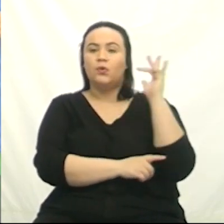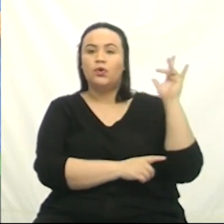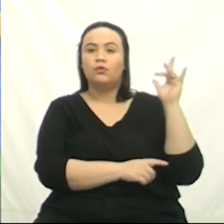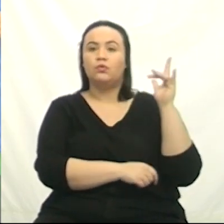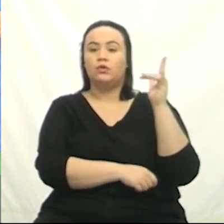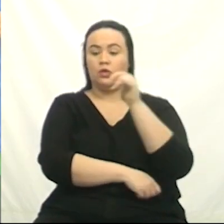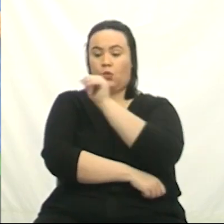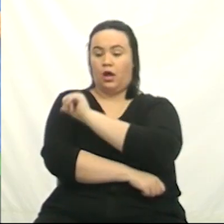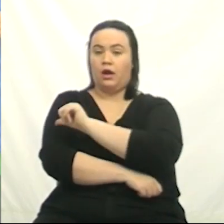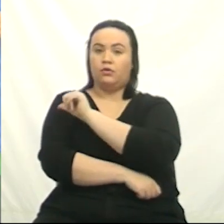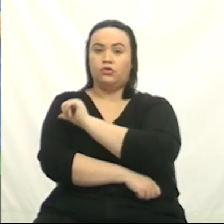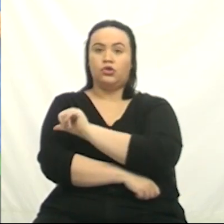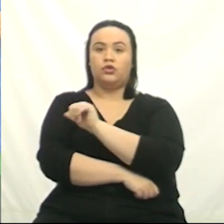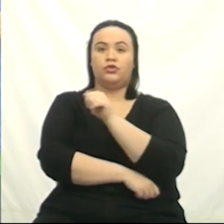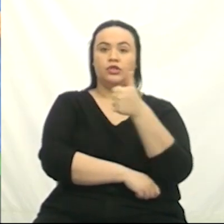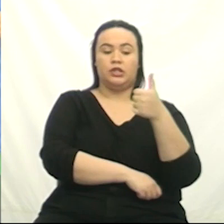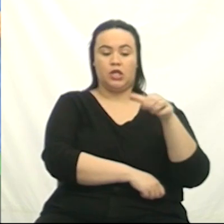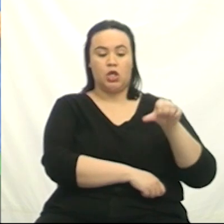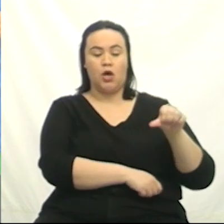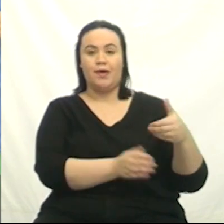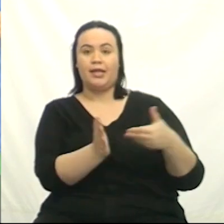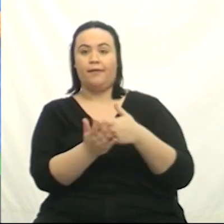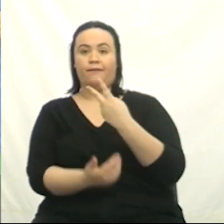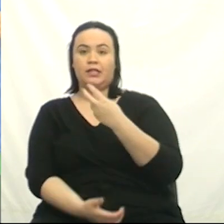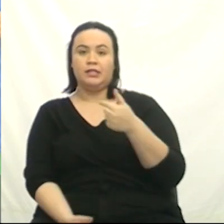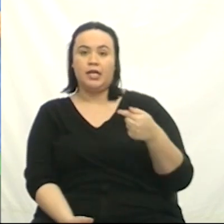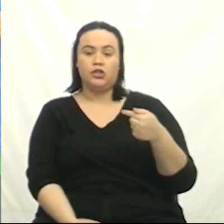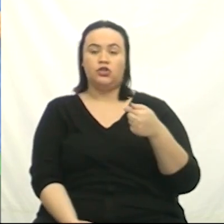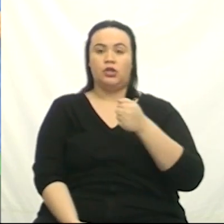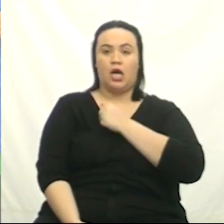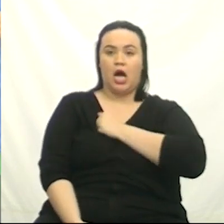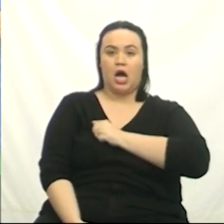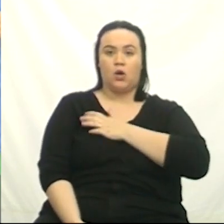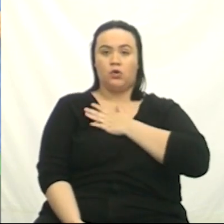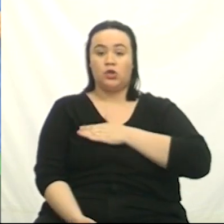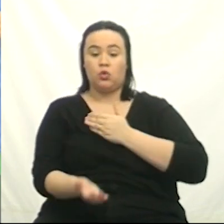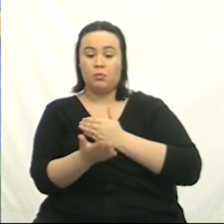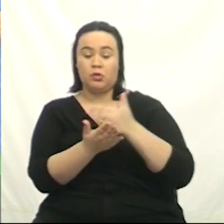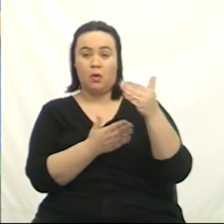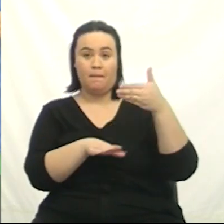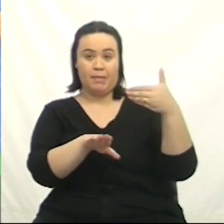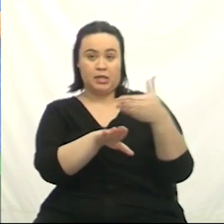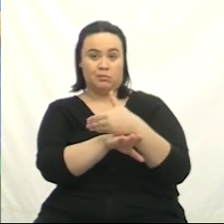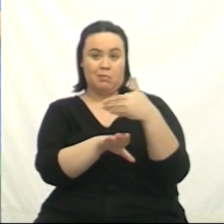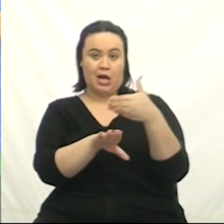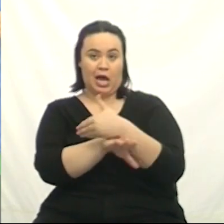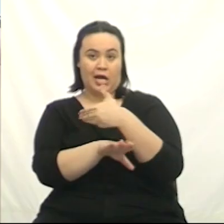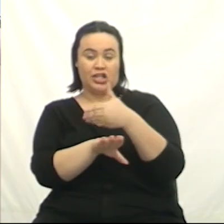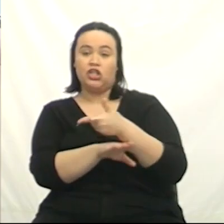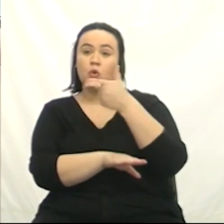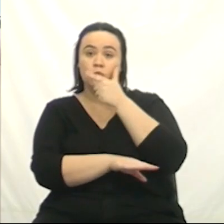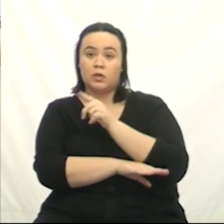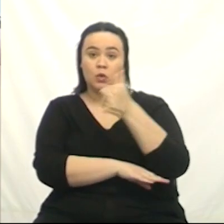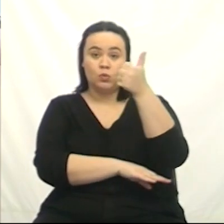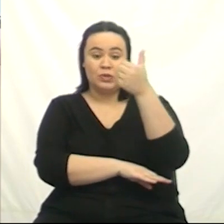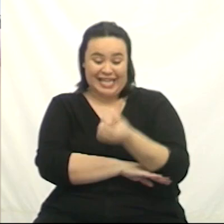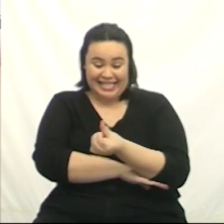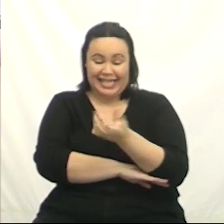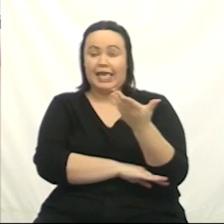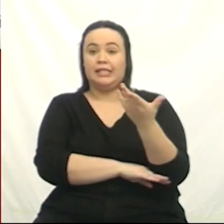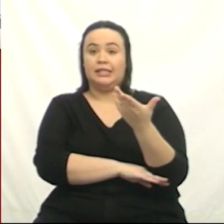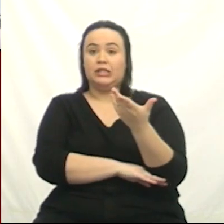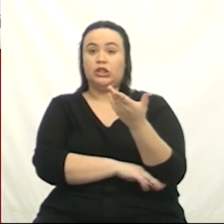Janeiro, de 19 a 27 de agosto. Ela começou a competir aos 12 anos e já conquistou 16 ouros em competições